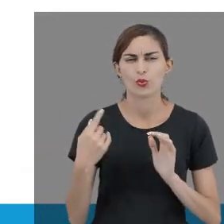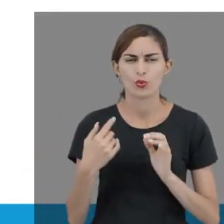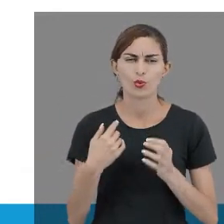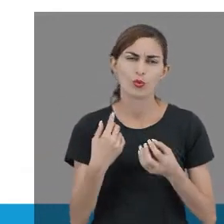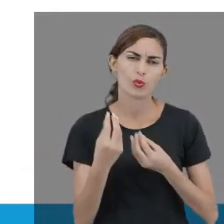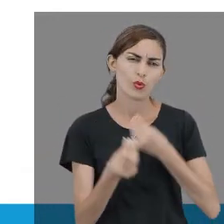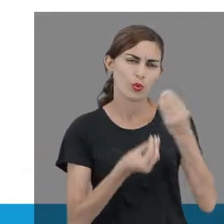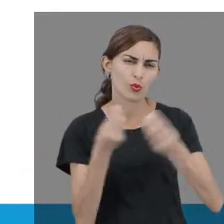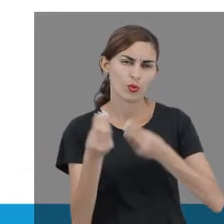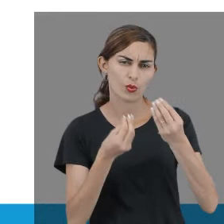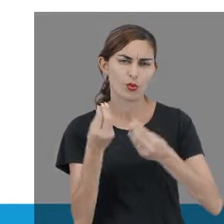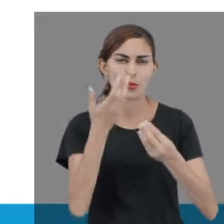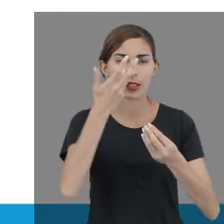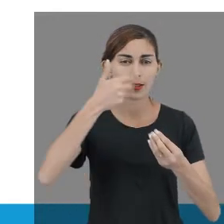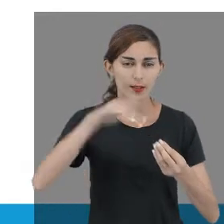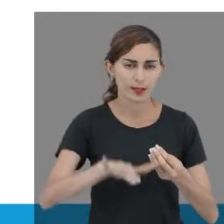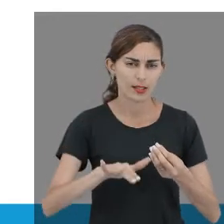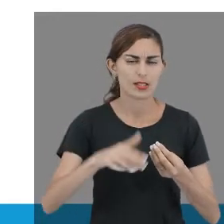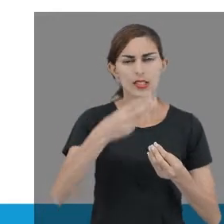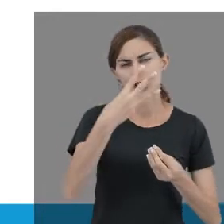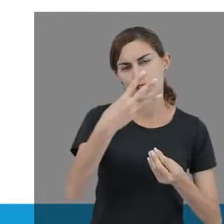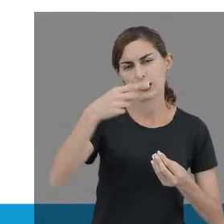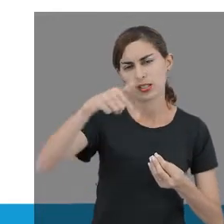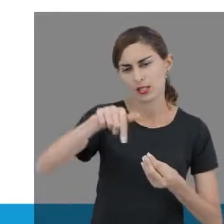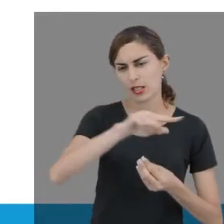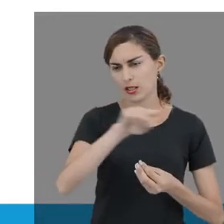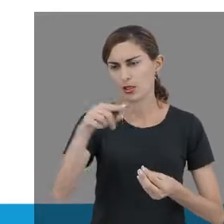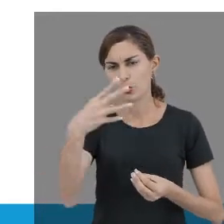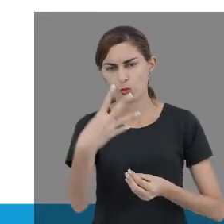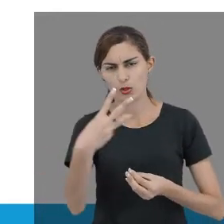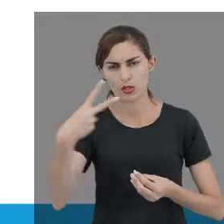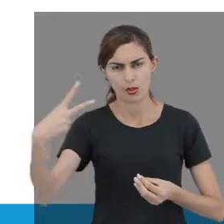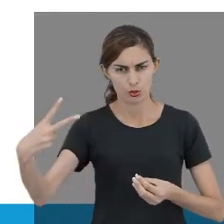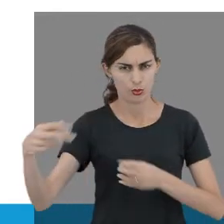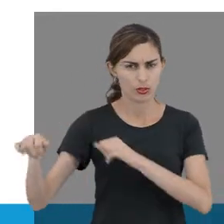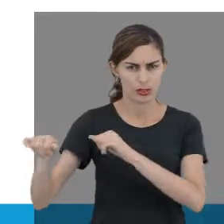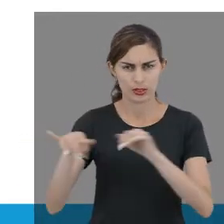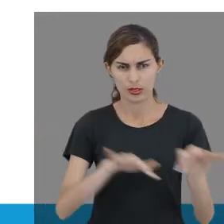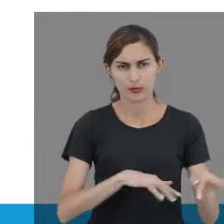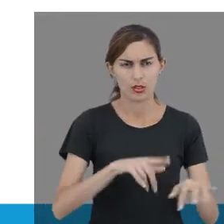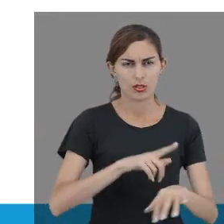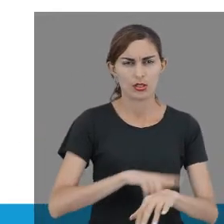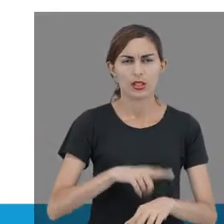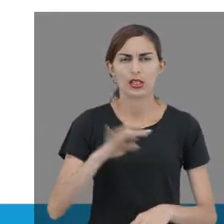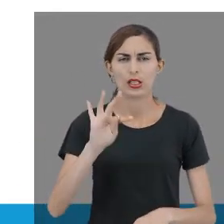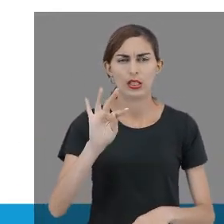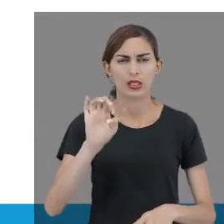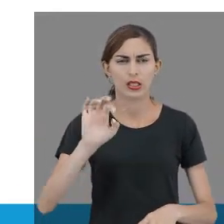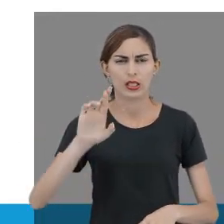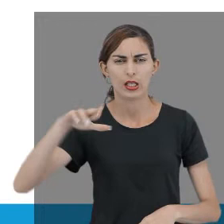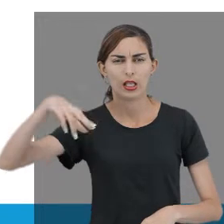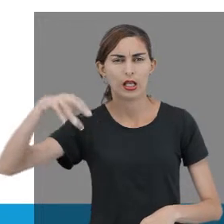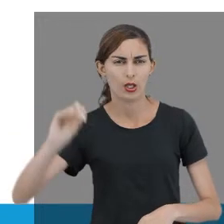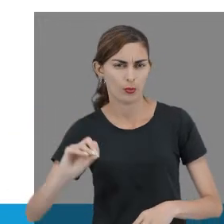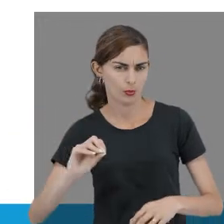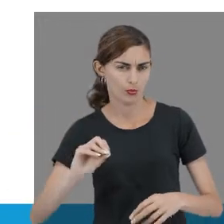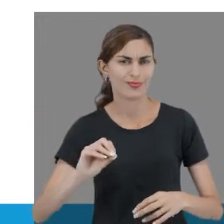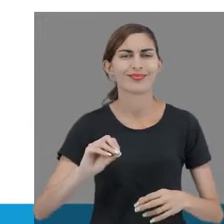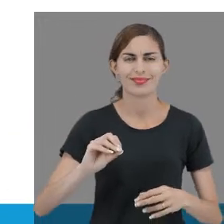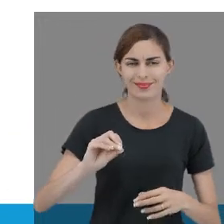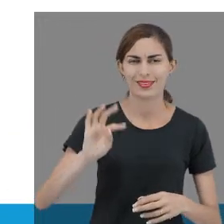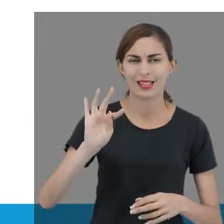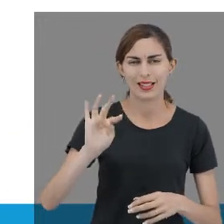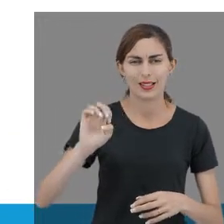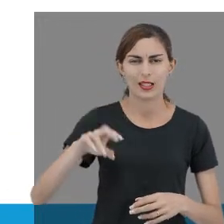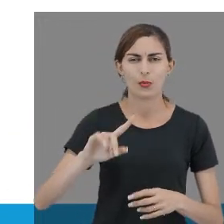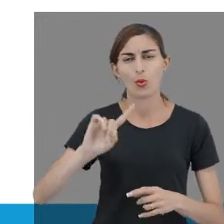Para as crianças que nasceram entre 37 e 42 semanas, que é chamada termo, ou que nasce depois de 42